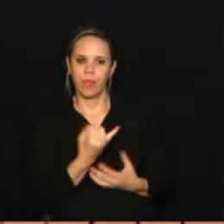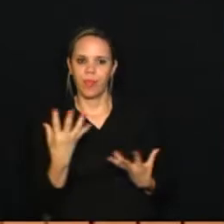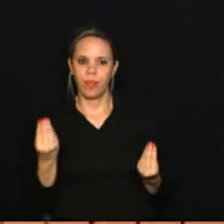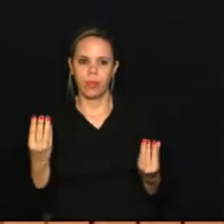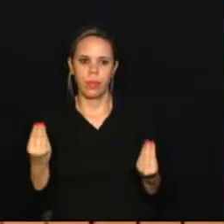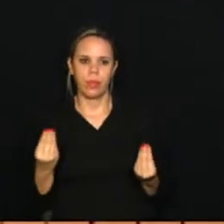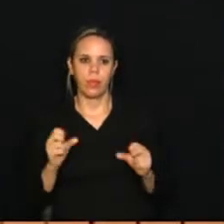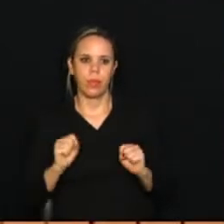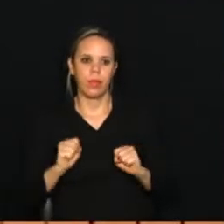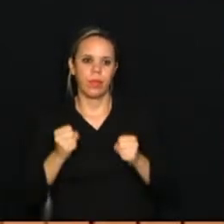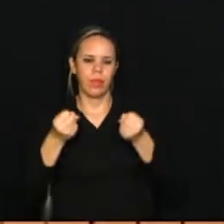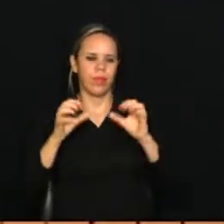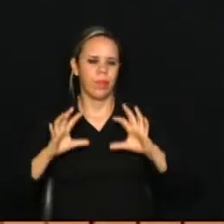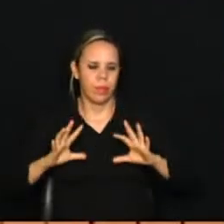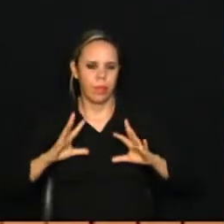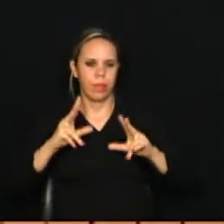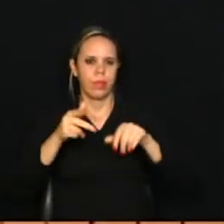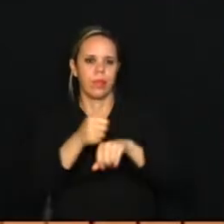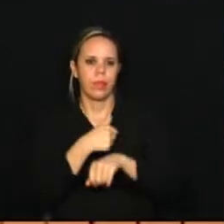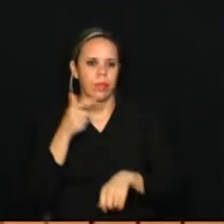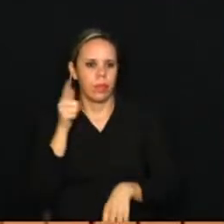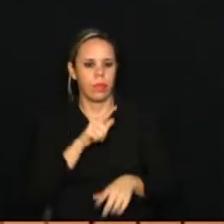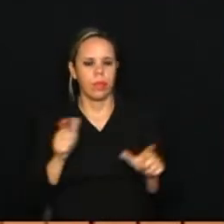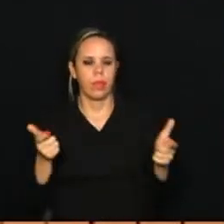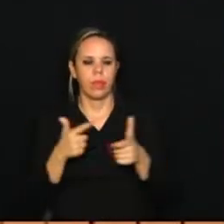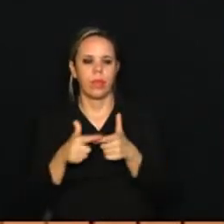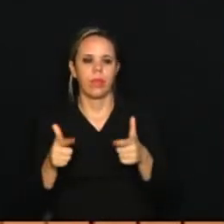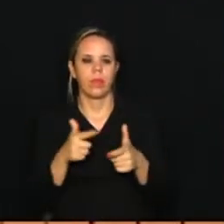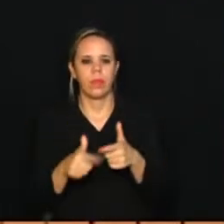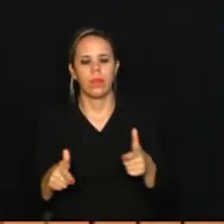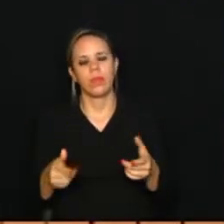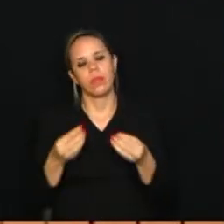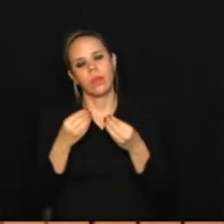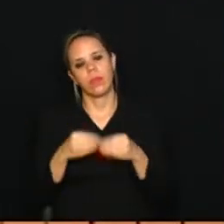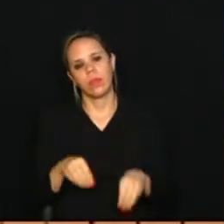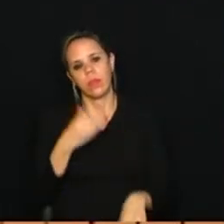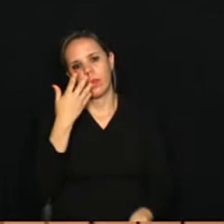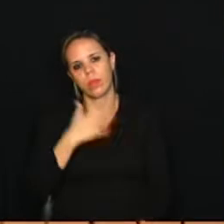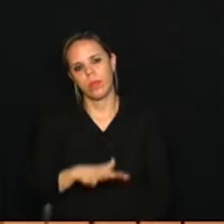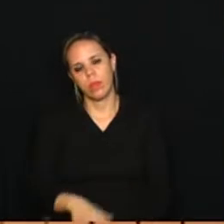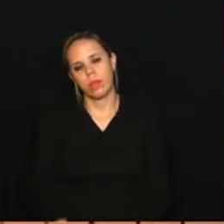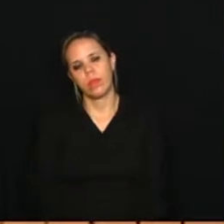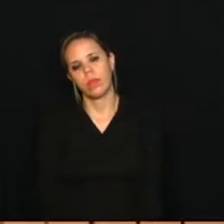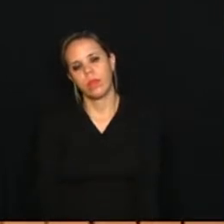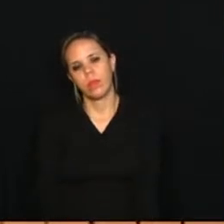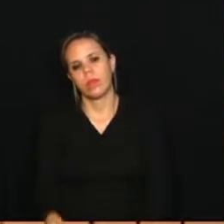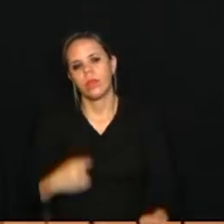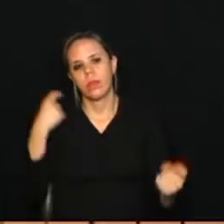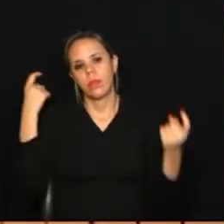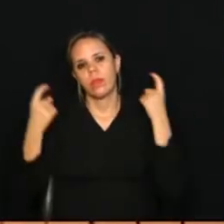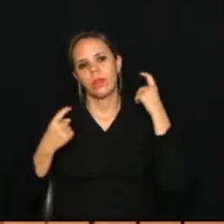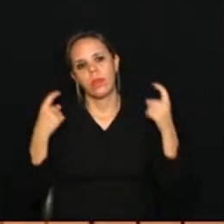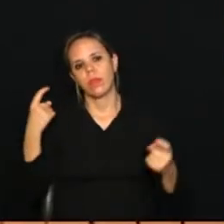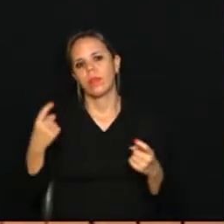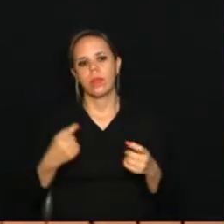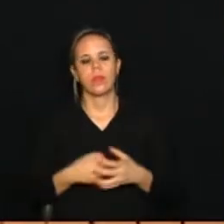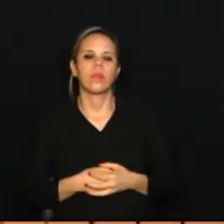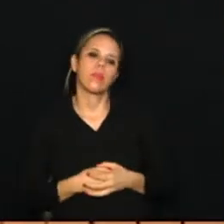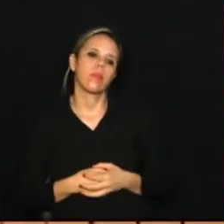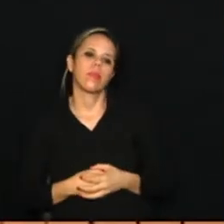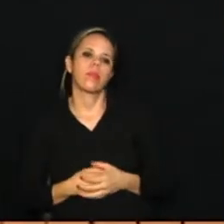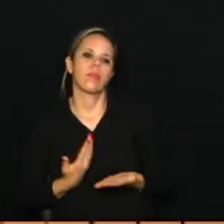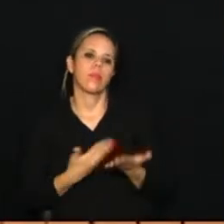o esforço de todos para que a gente minimize os danos para as crianças. A minha preocupação também, da questão